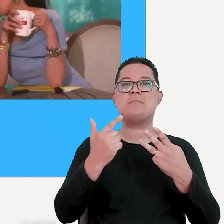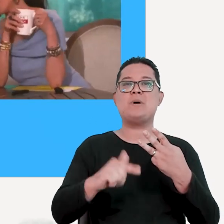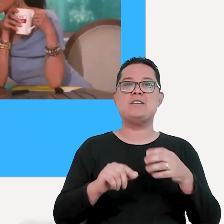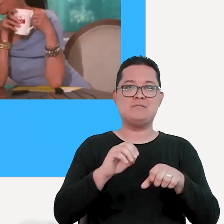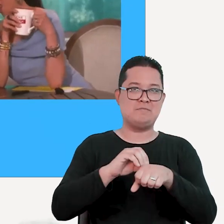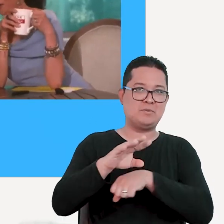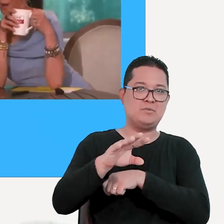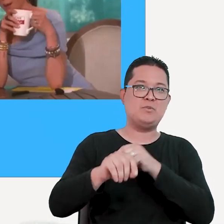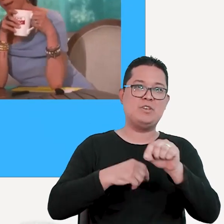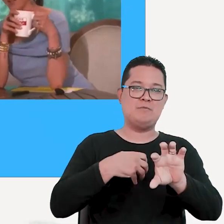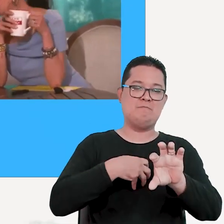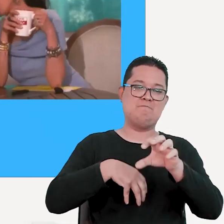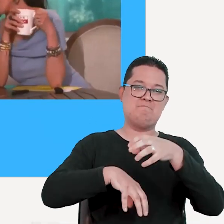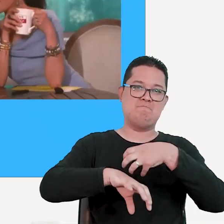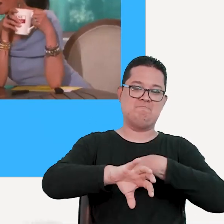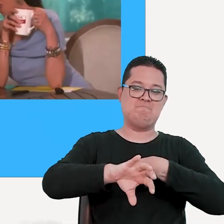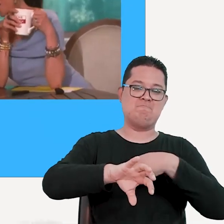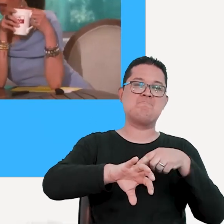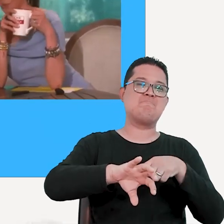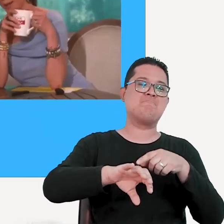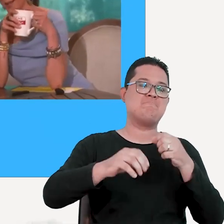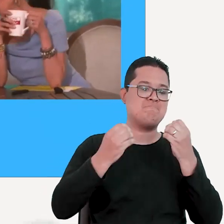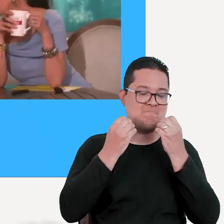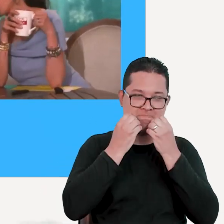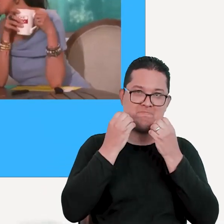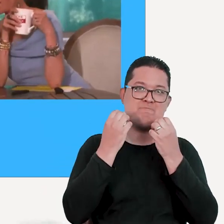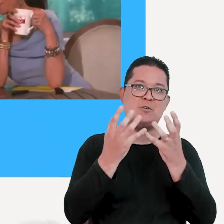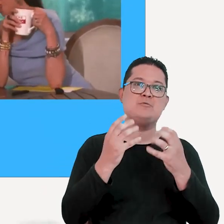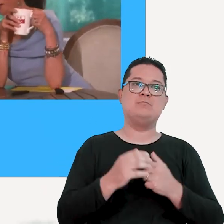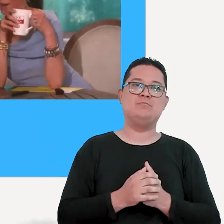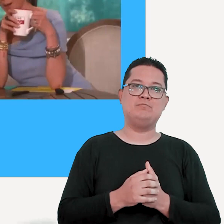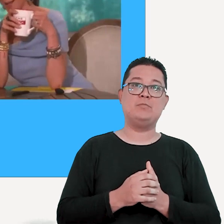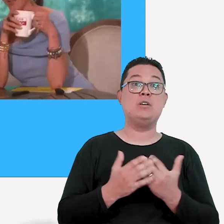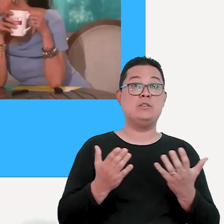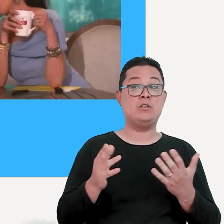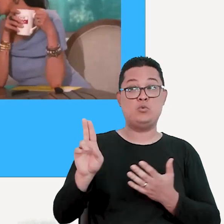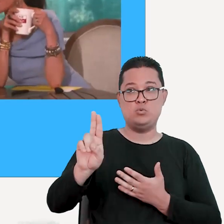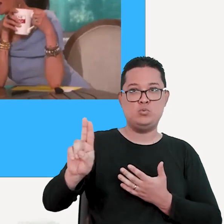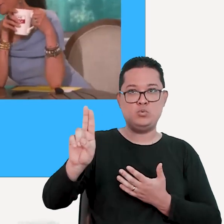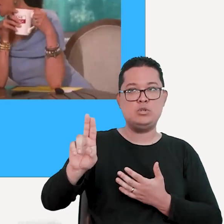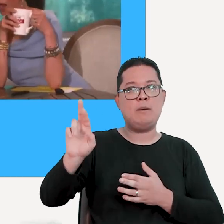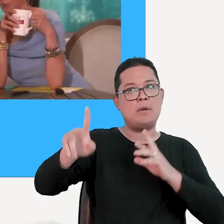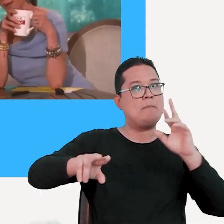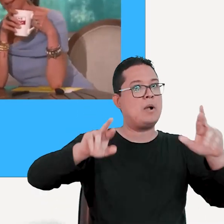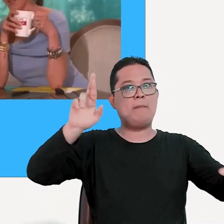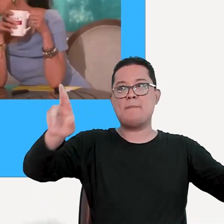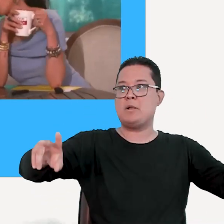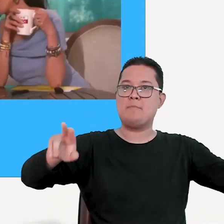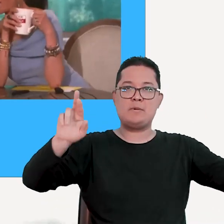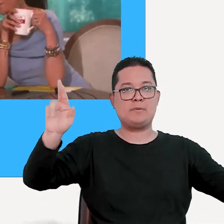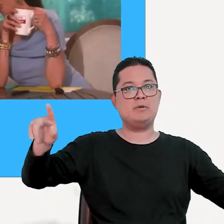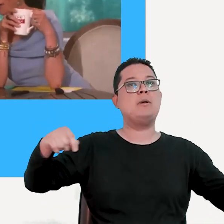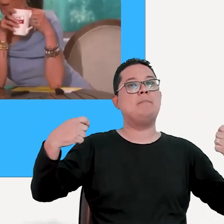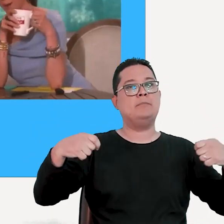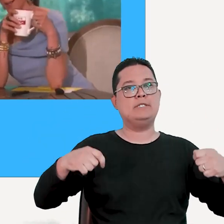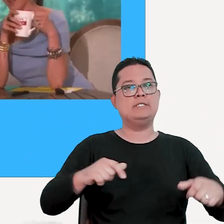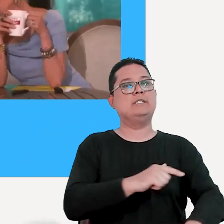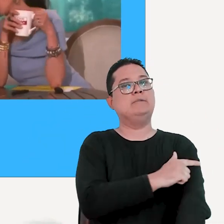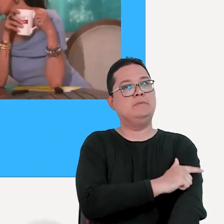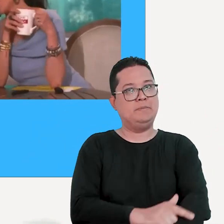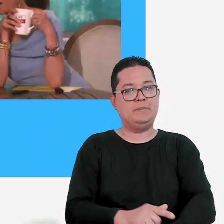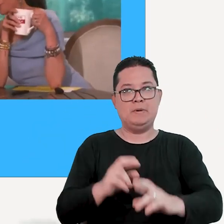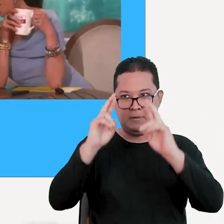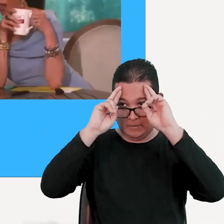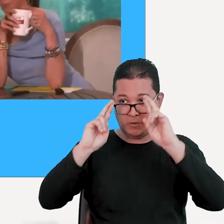pedida. Então, nosso público é diverso e por isso a gente deve respeitar e atender a todo mundo. O texto deve acolher